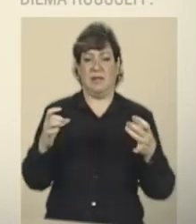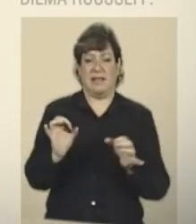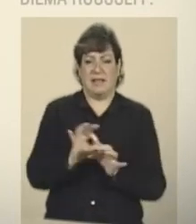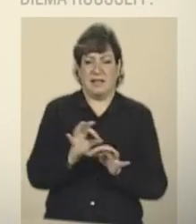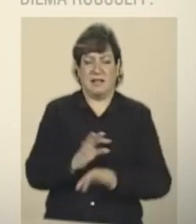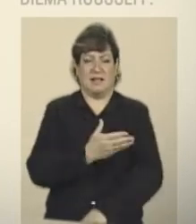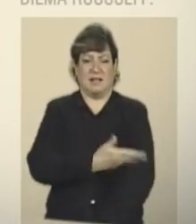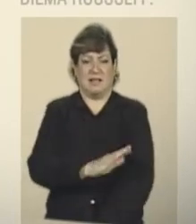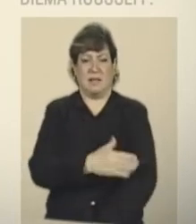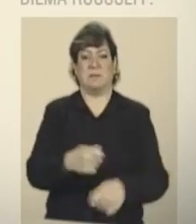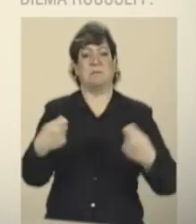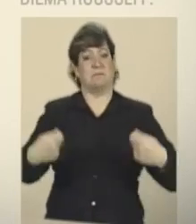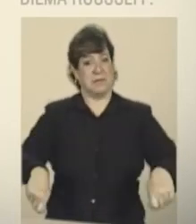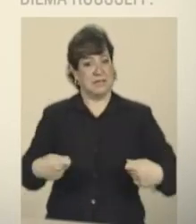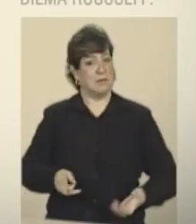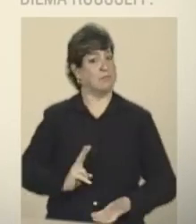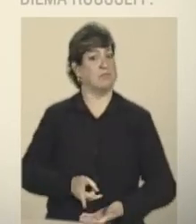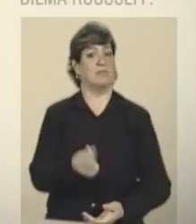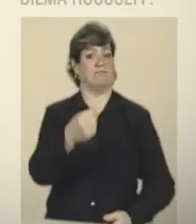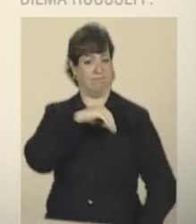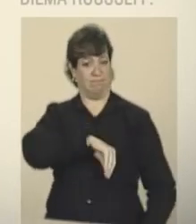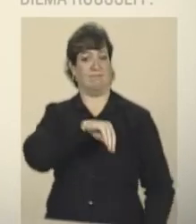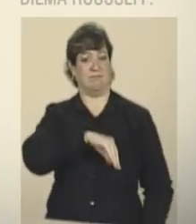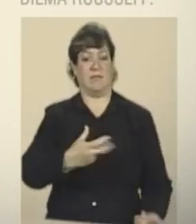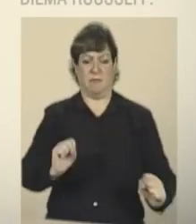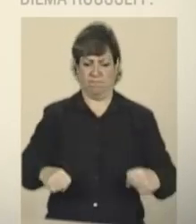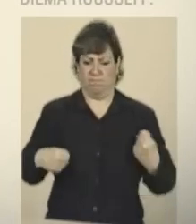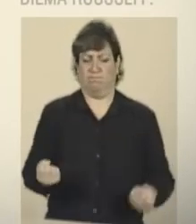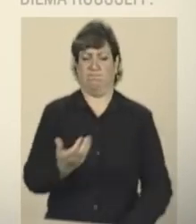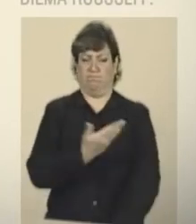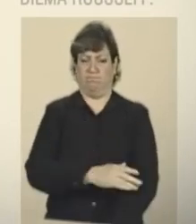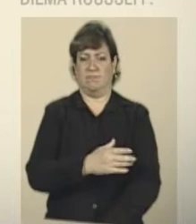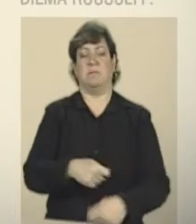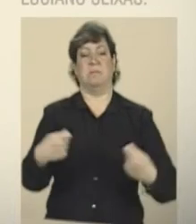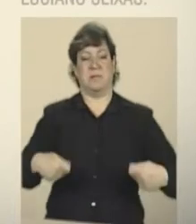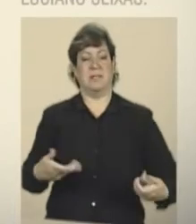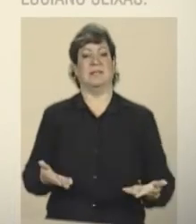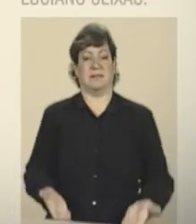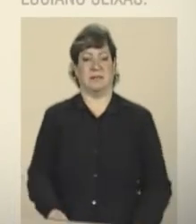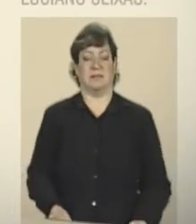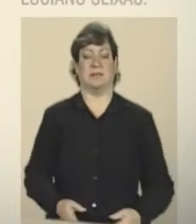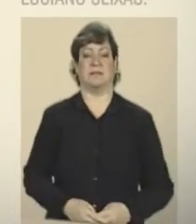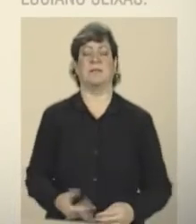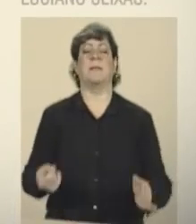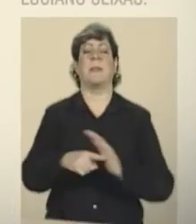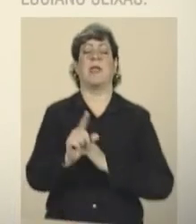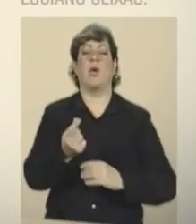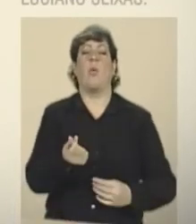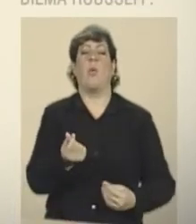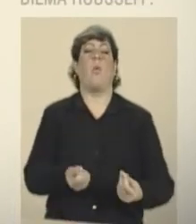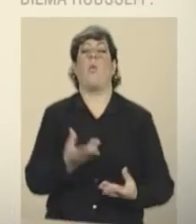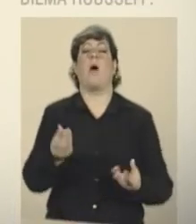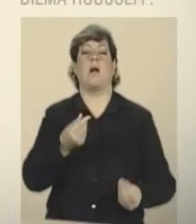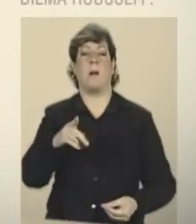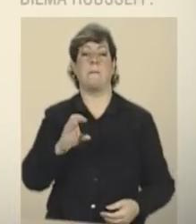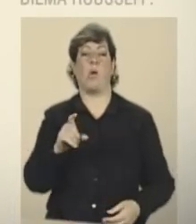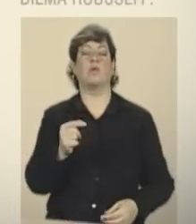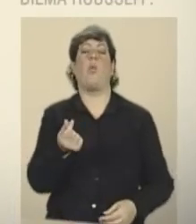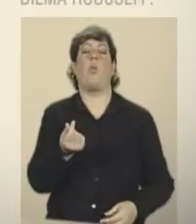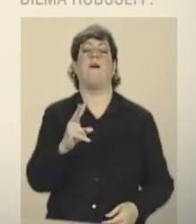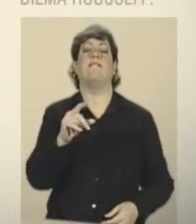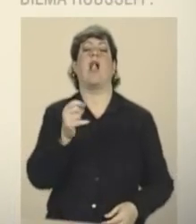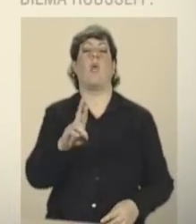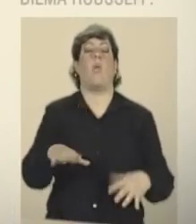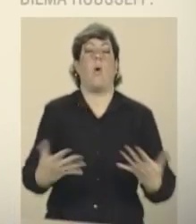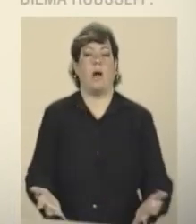sua participação em competições e se dedicar integralmente ao esporte e de quanto é a bolsa presidenta olha Luciano